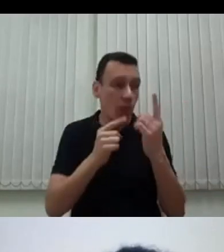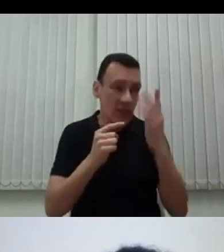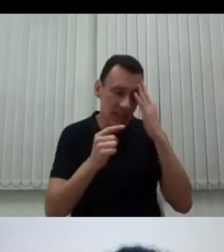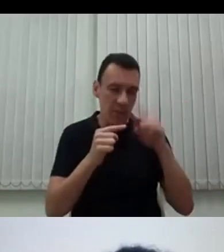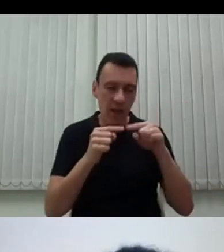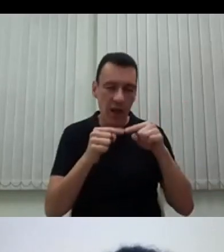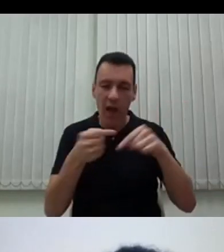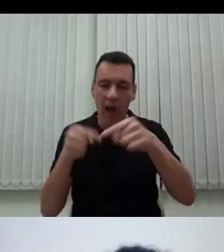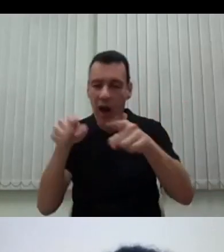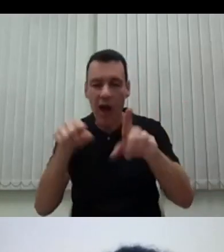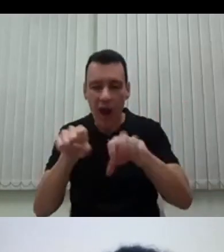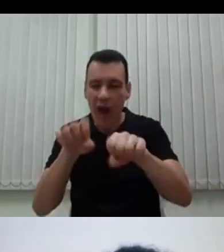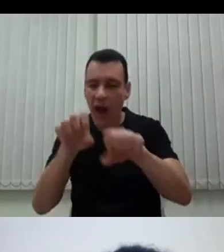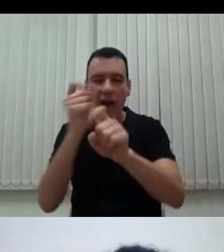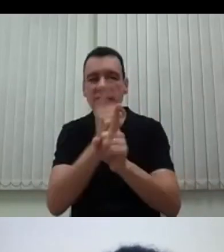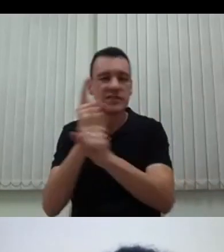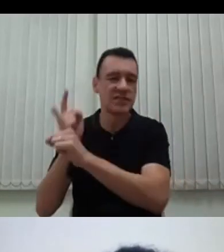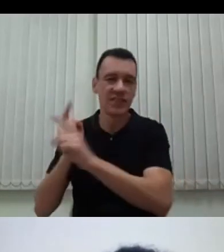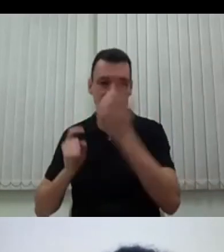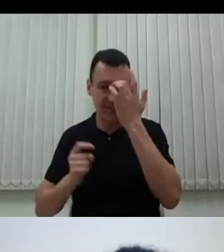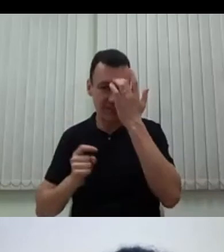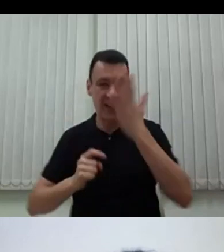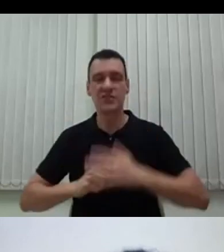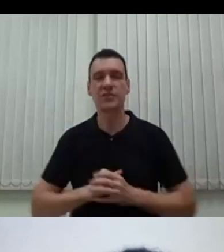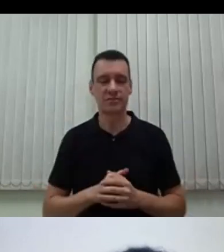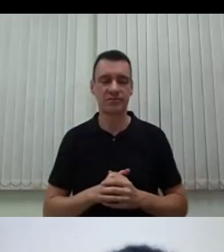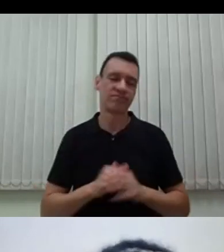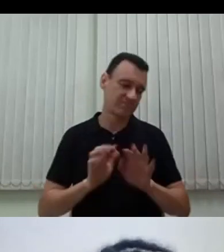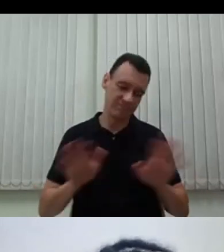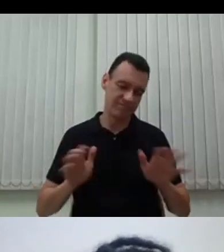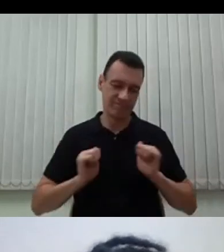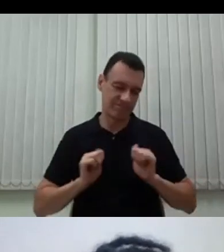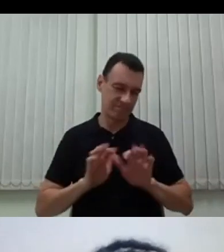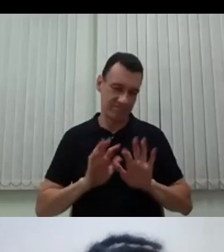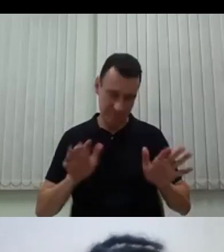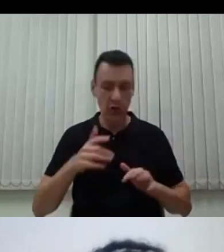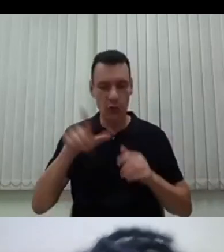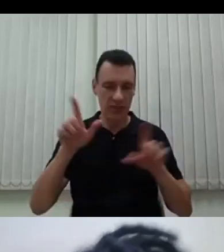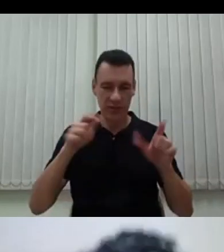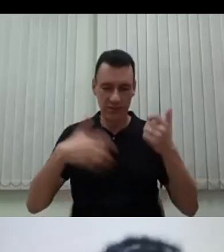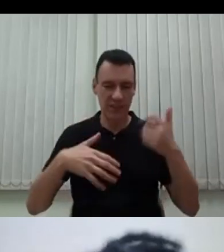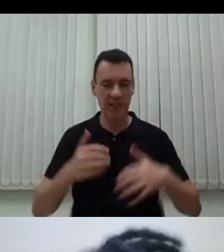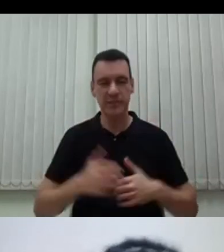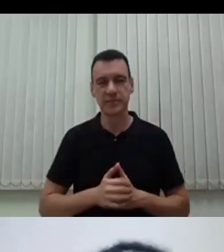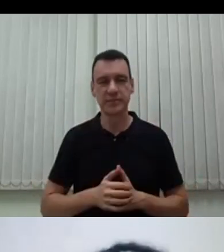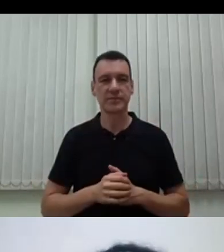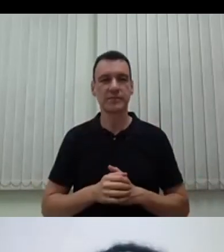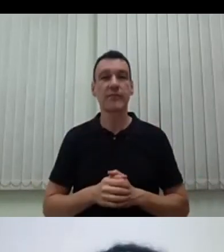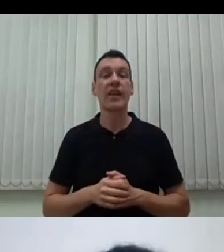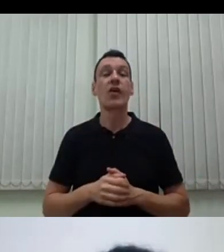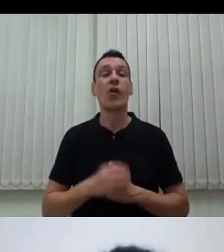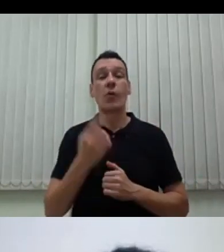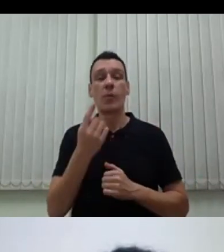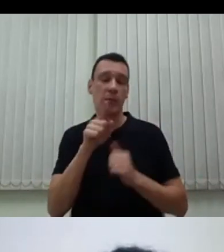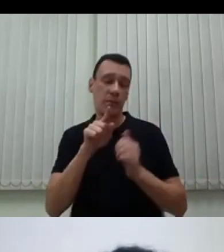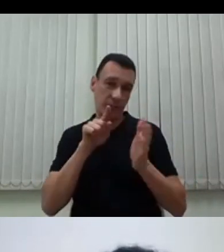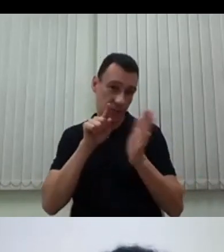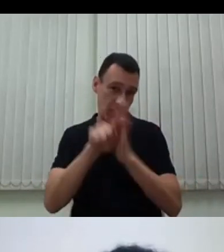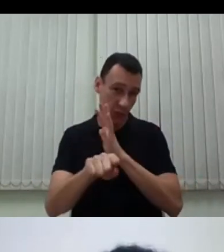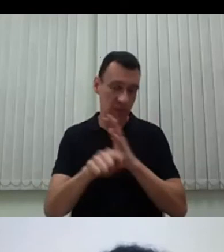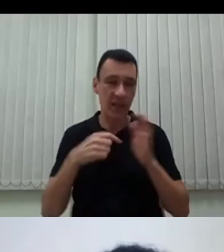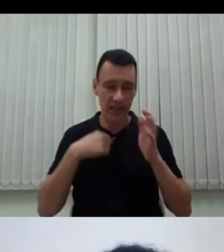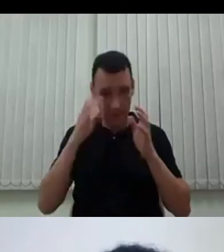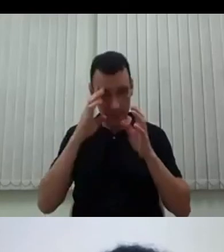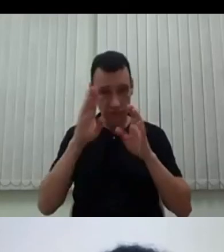Olha, eu vou fazer uma pergunta aqui para a Charlene. Olha, a pergunta é muito boa, Charlene. Não é nada pessoal, mas eu vou